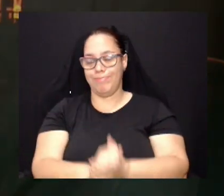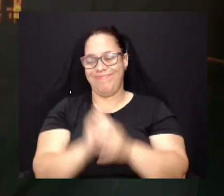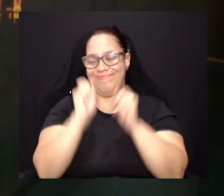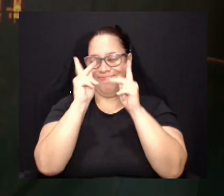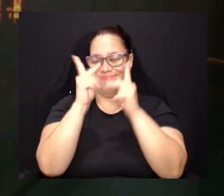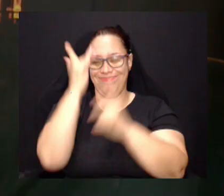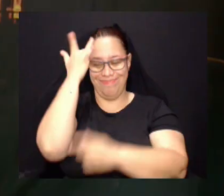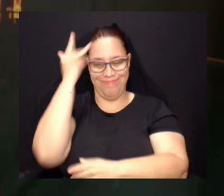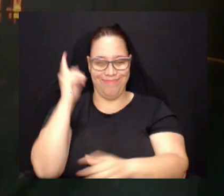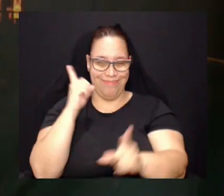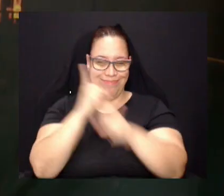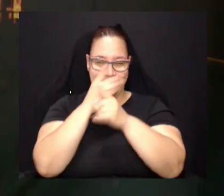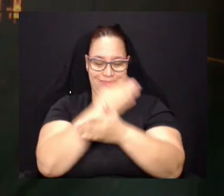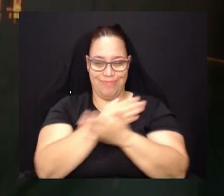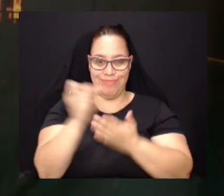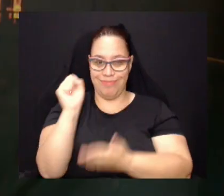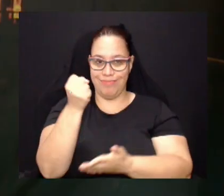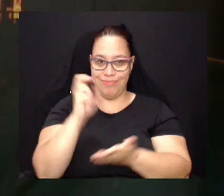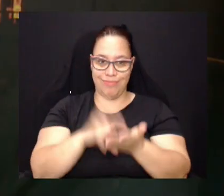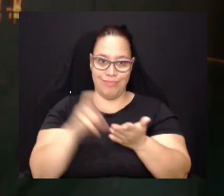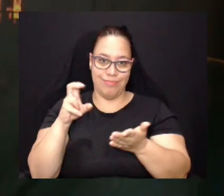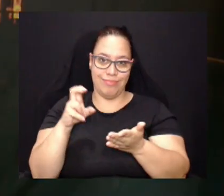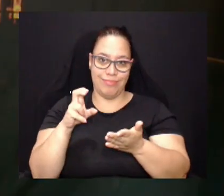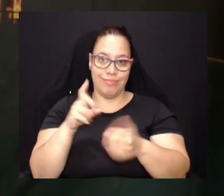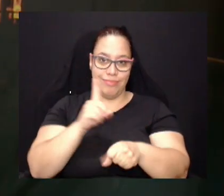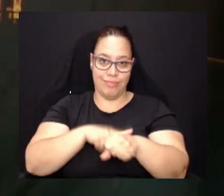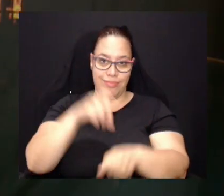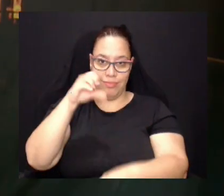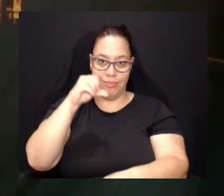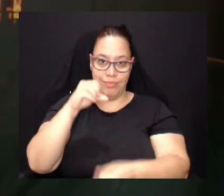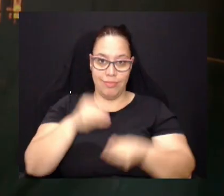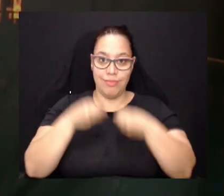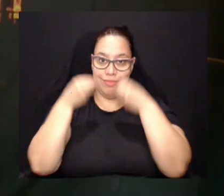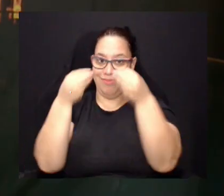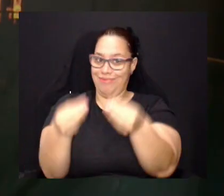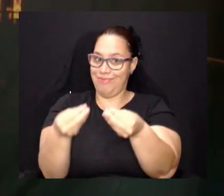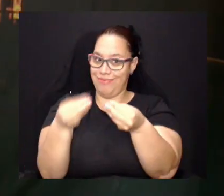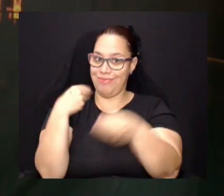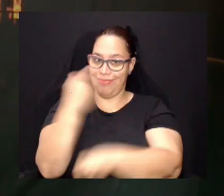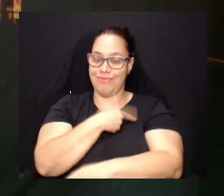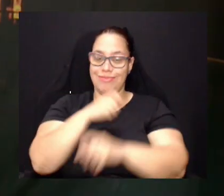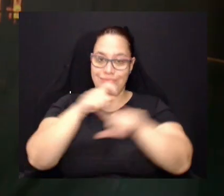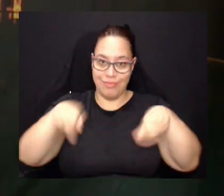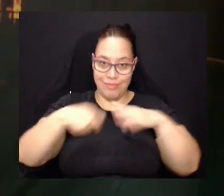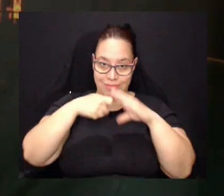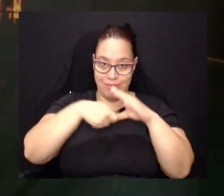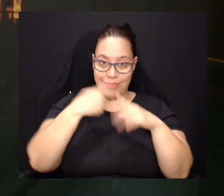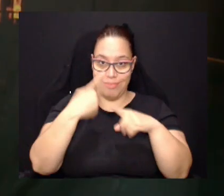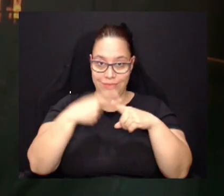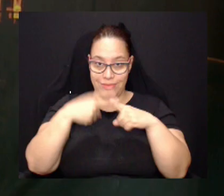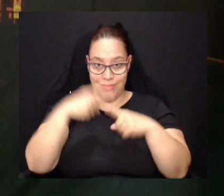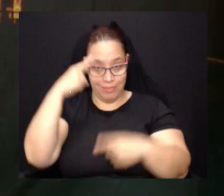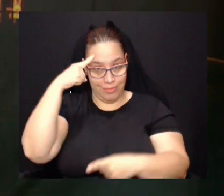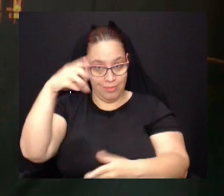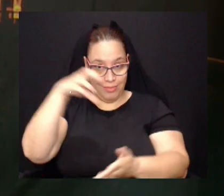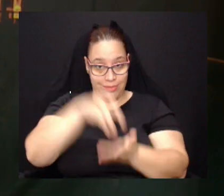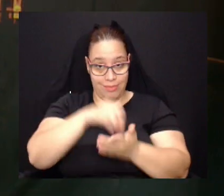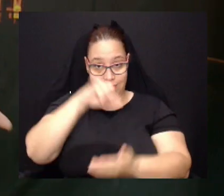encontra a partir das 8 da manhã, pontualmente 9 horas. Estou entregando o nosso Estúdio Câmara, porque direto da Central de